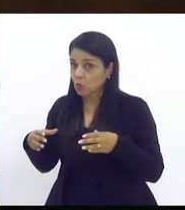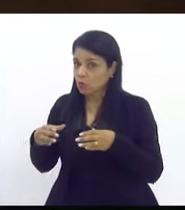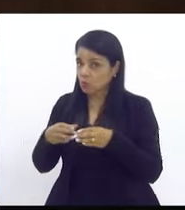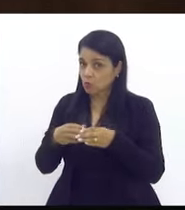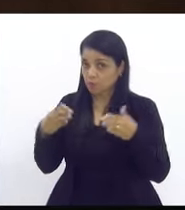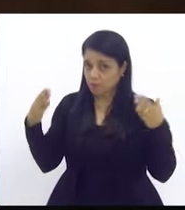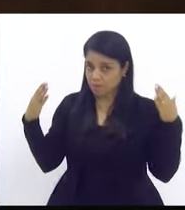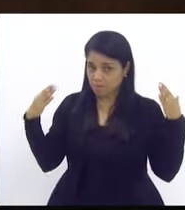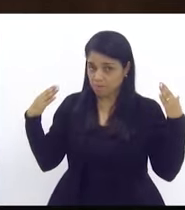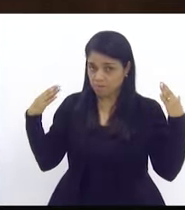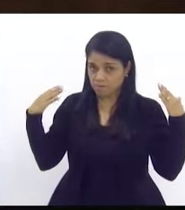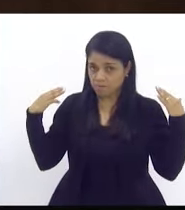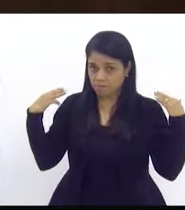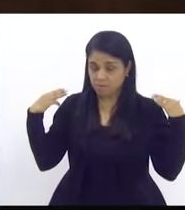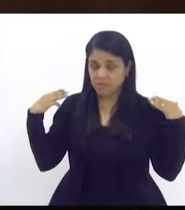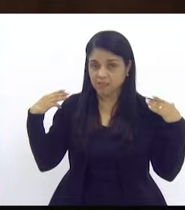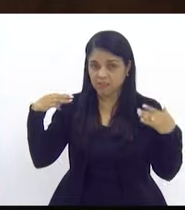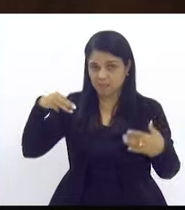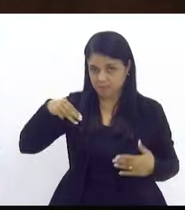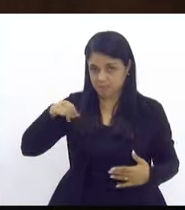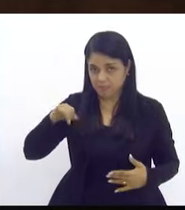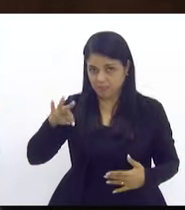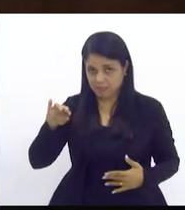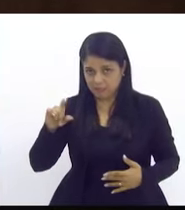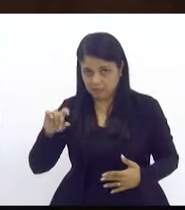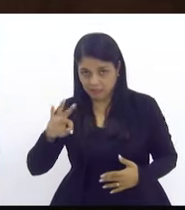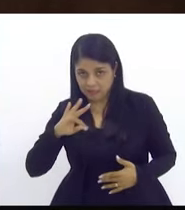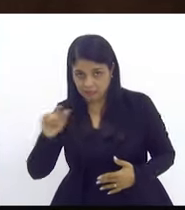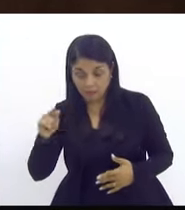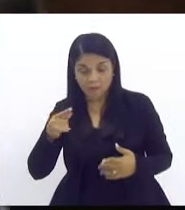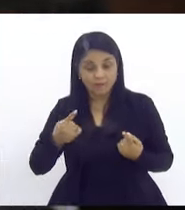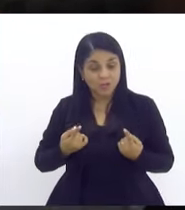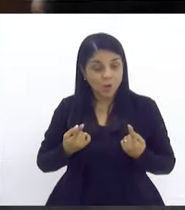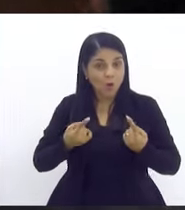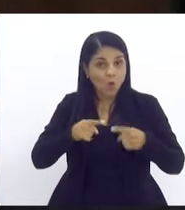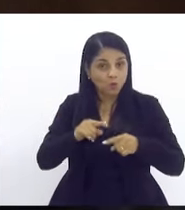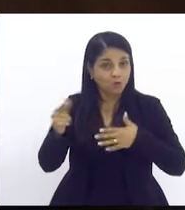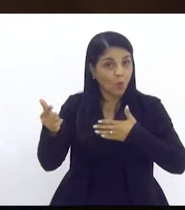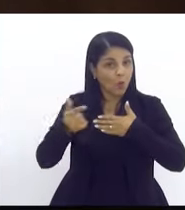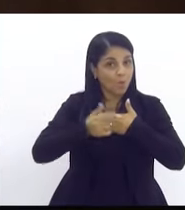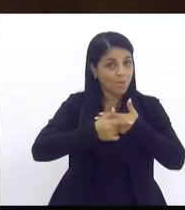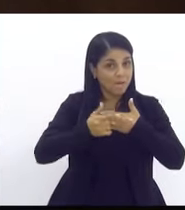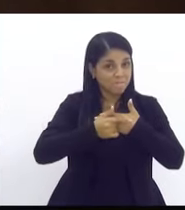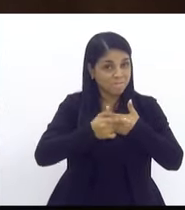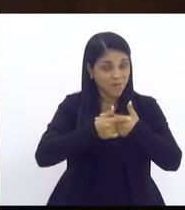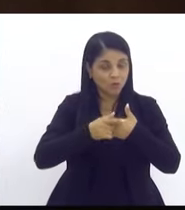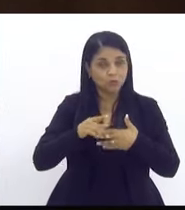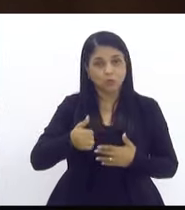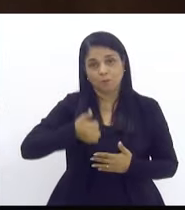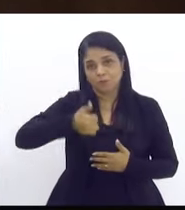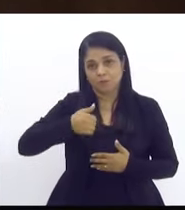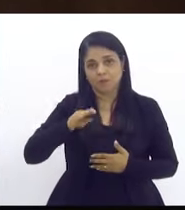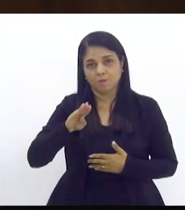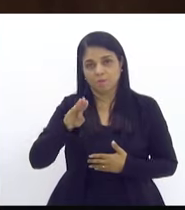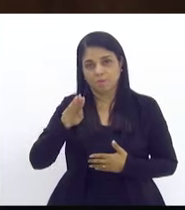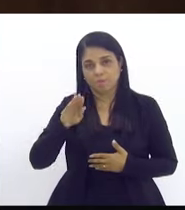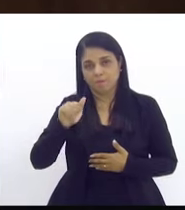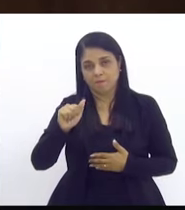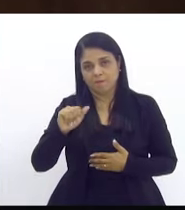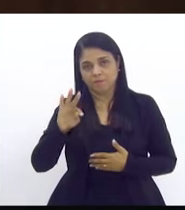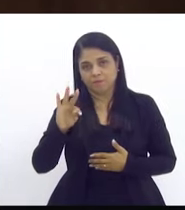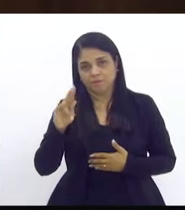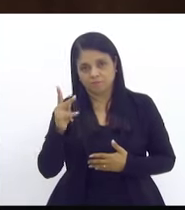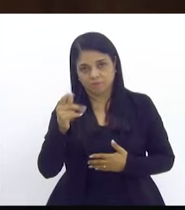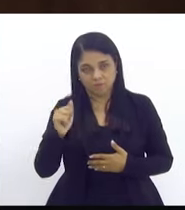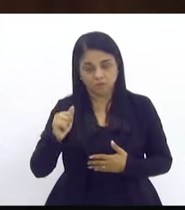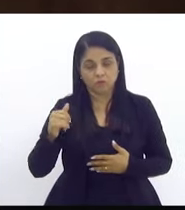sejam cada vez mais democráticas, mas um voto contra o papel cumprido pelo 1º Batalhão de Polícia do Exército na